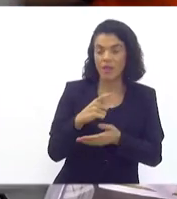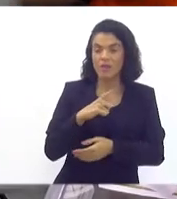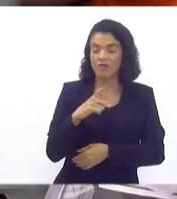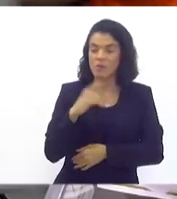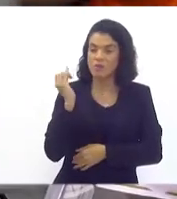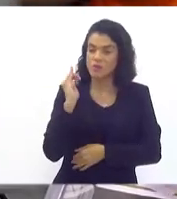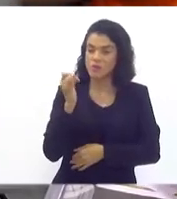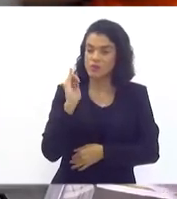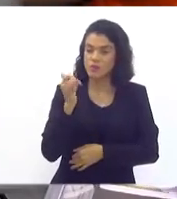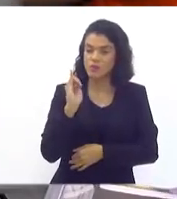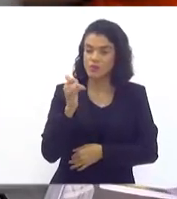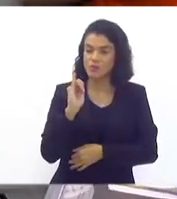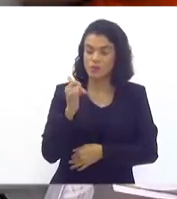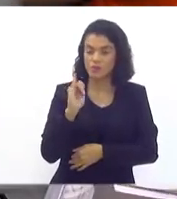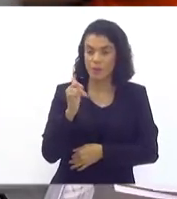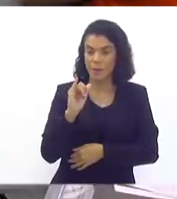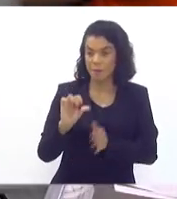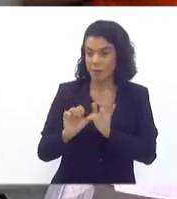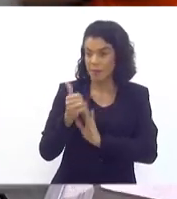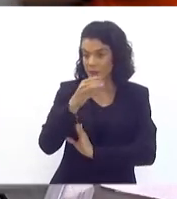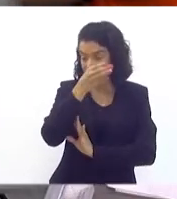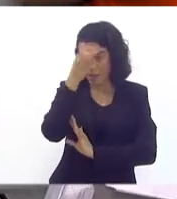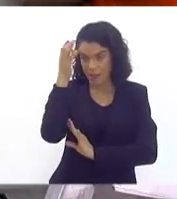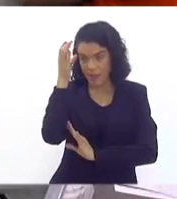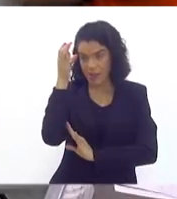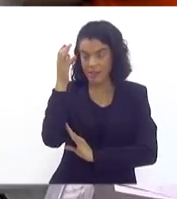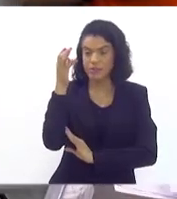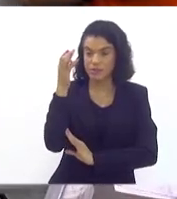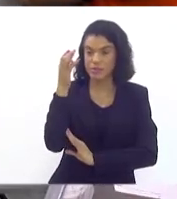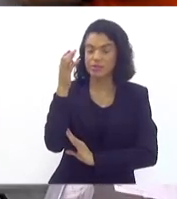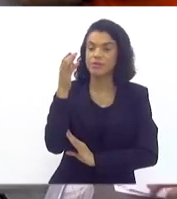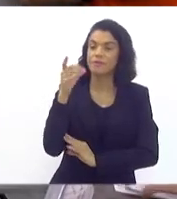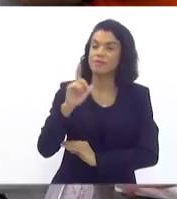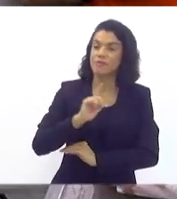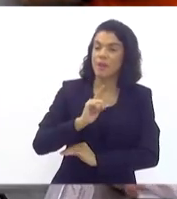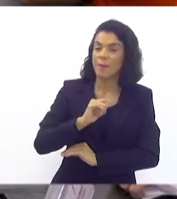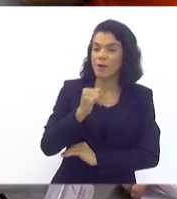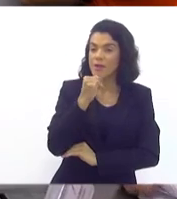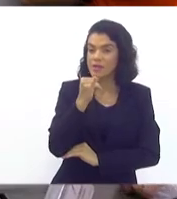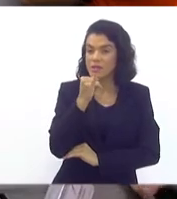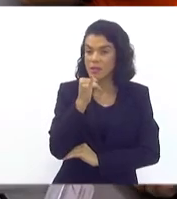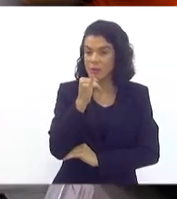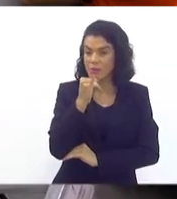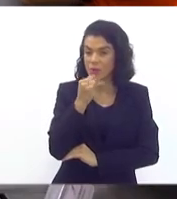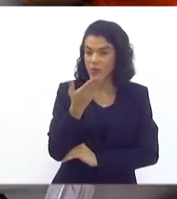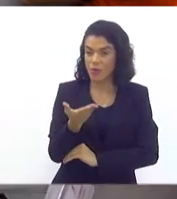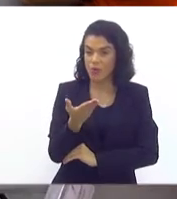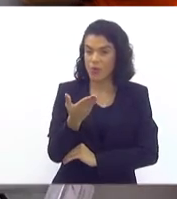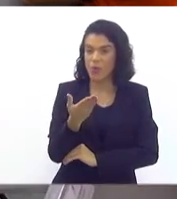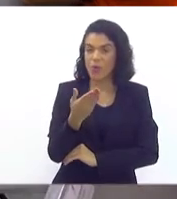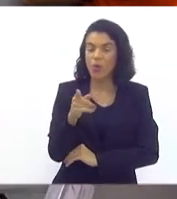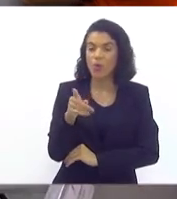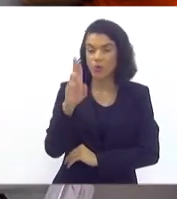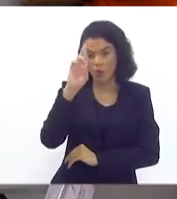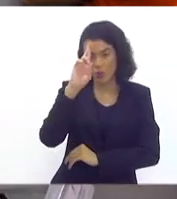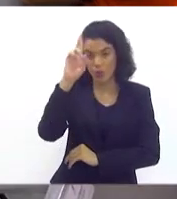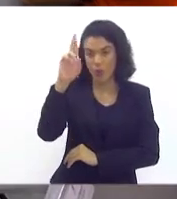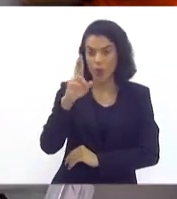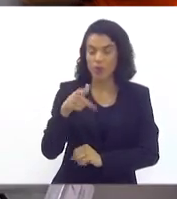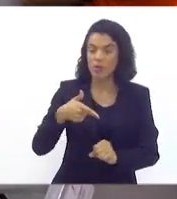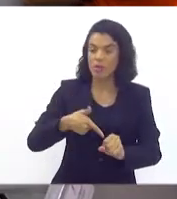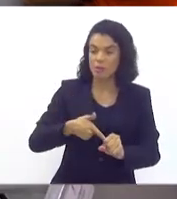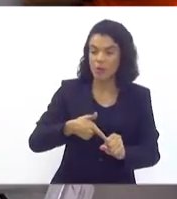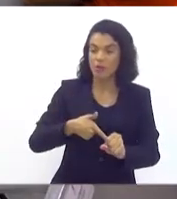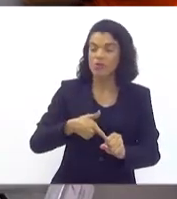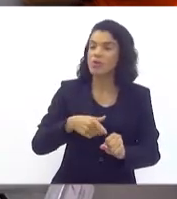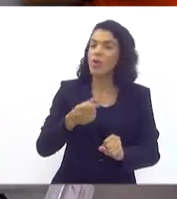relatos primeiro de cliente de consumidores a gente tem um exemplo aqui de um proprietário de posto que tá